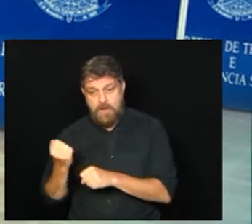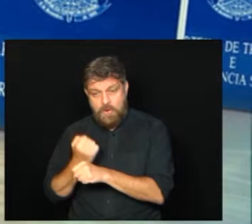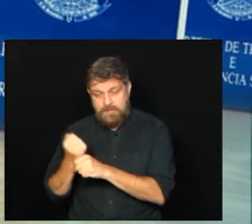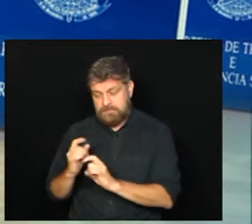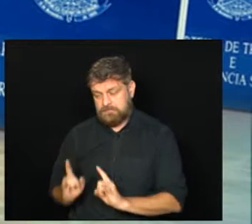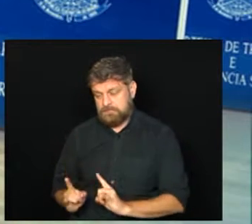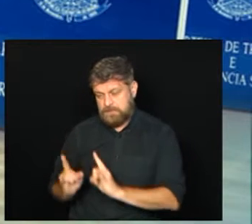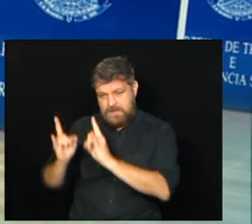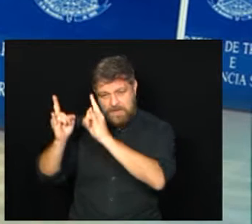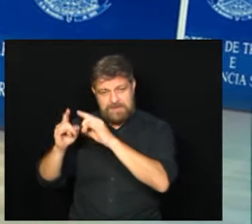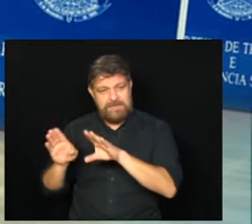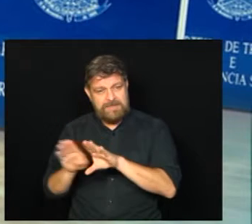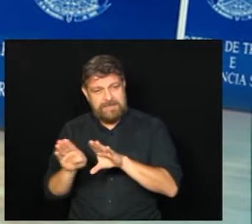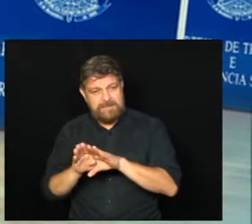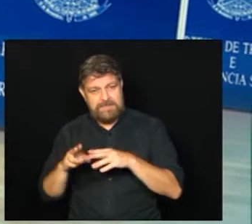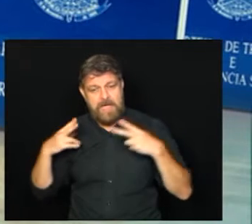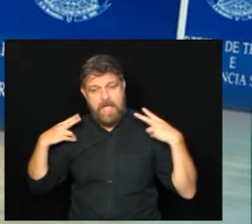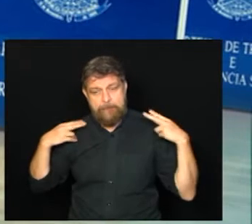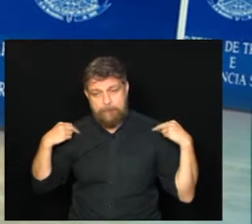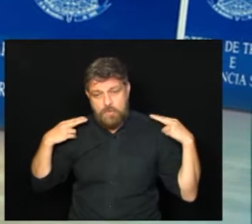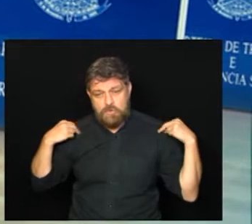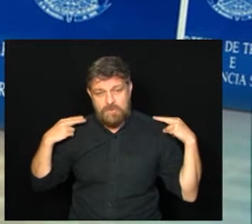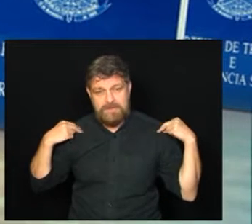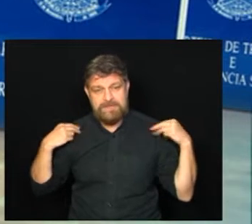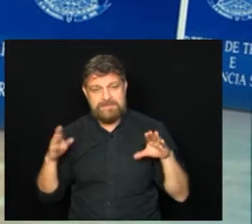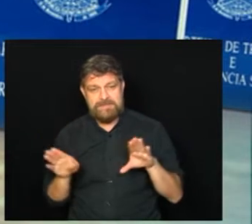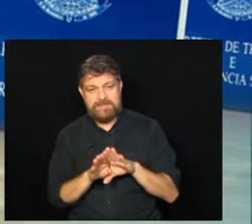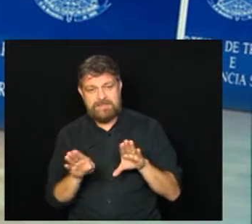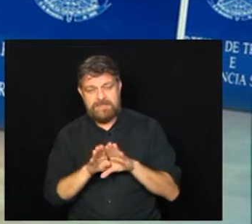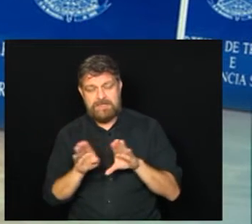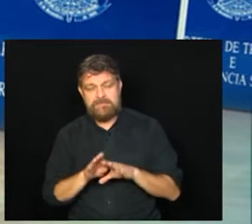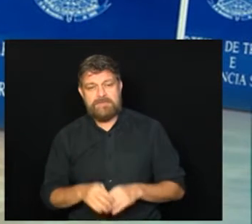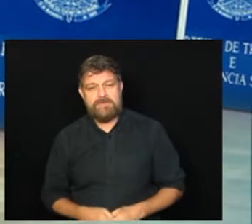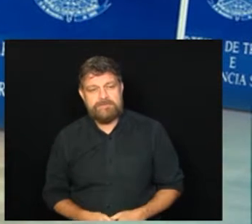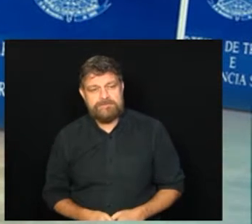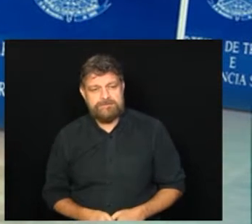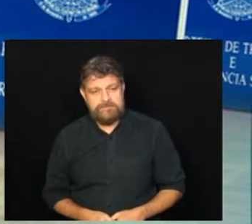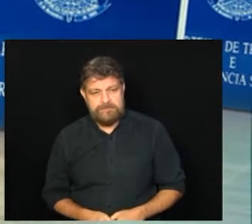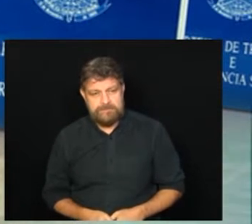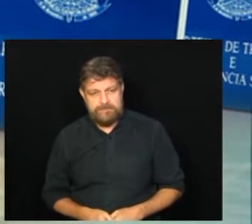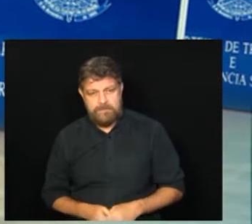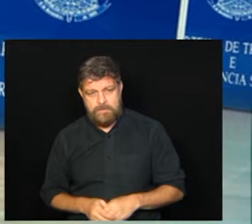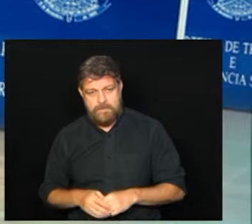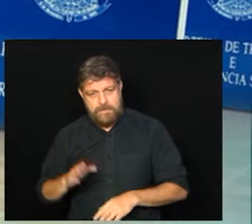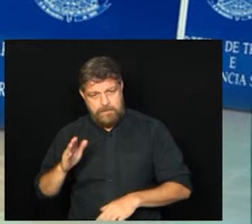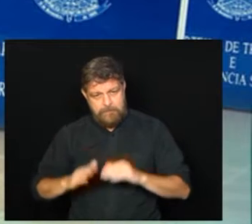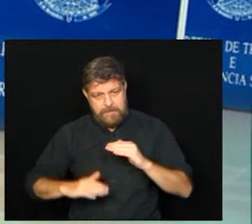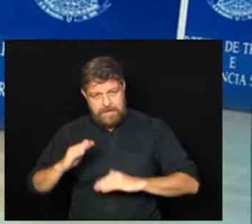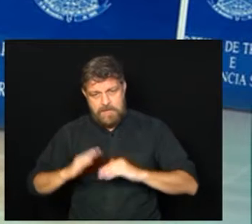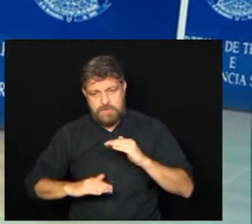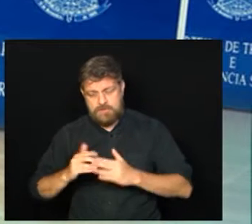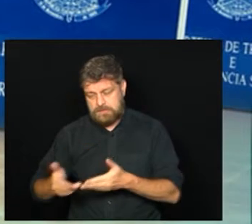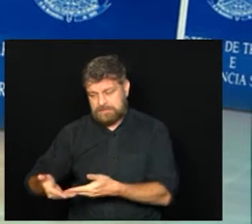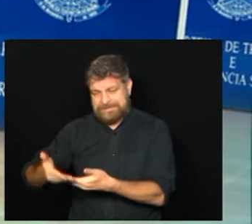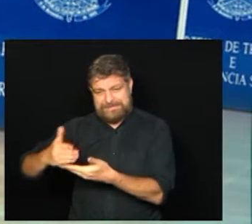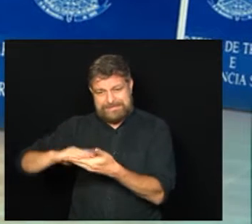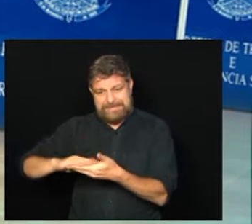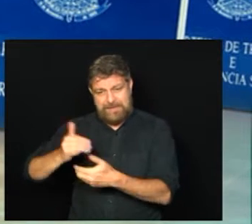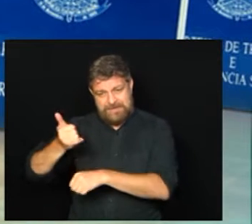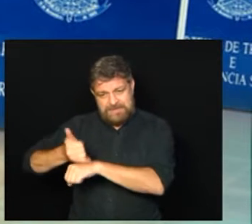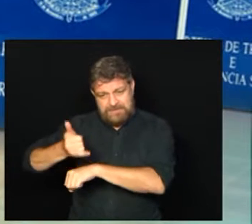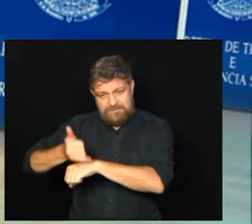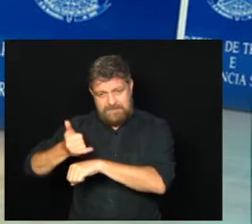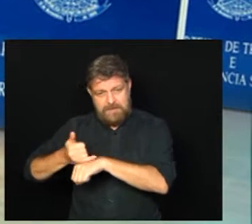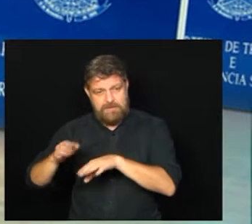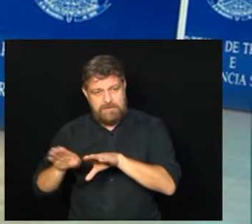motorista carreteiro, motorista operador de bomba de concreto, operador de máquina de dobrar chapas, operador